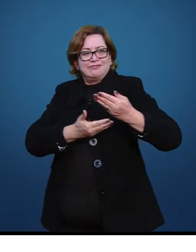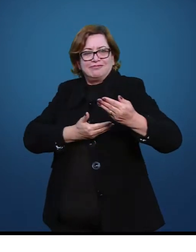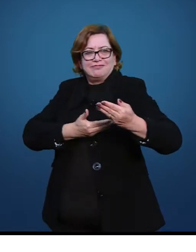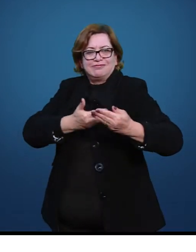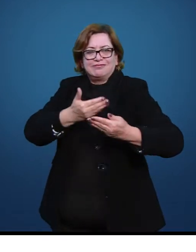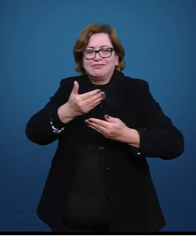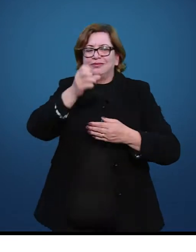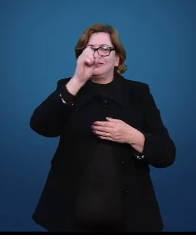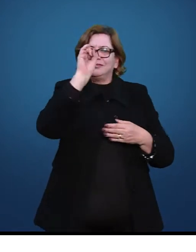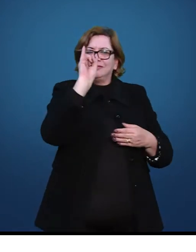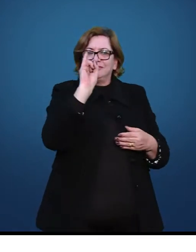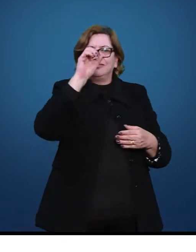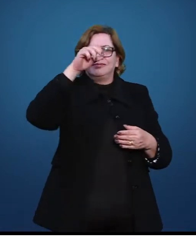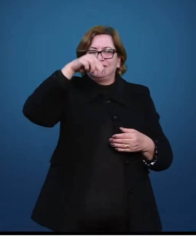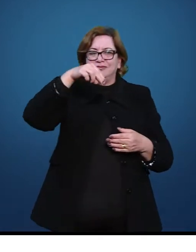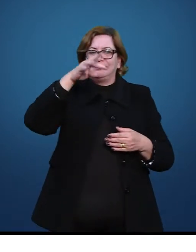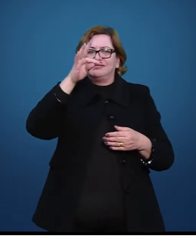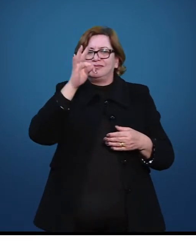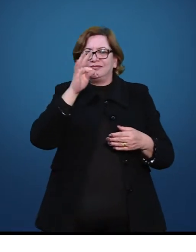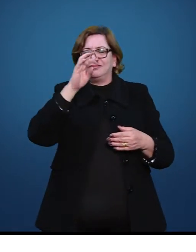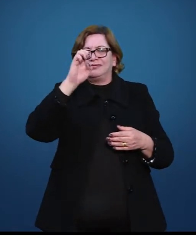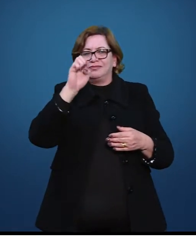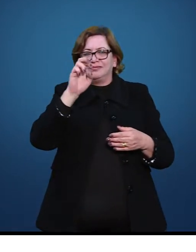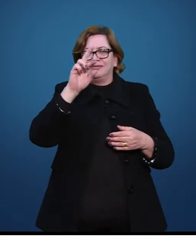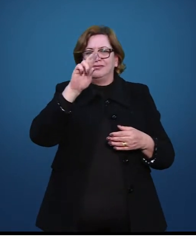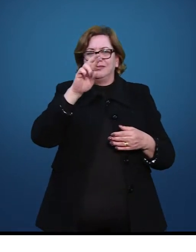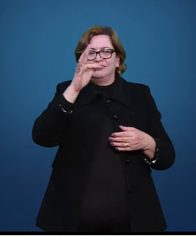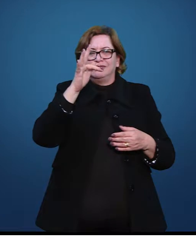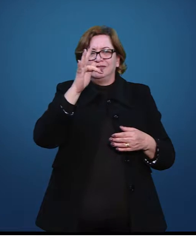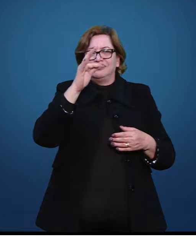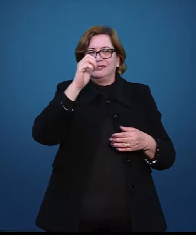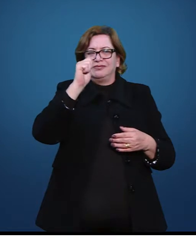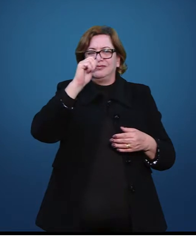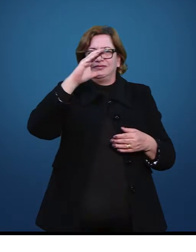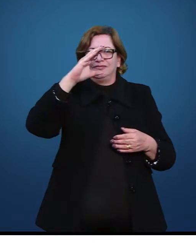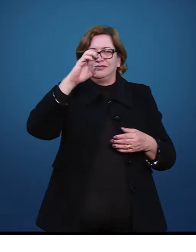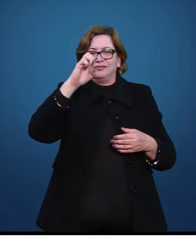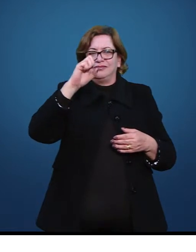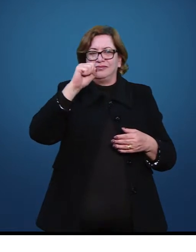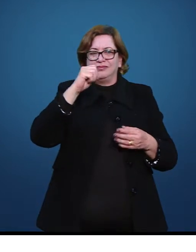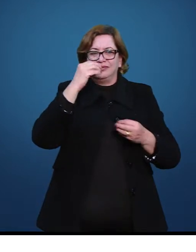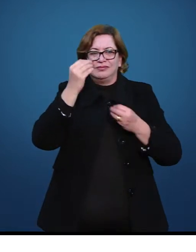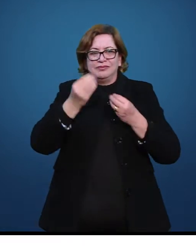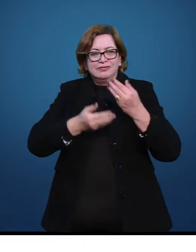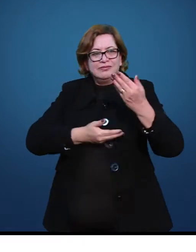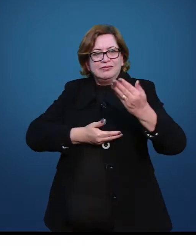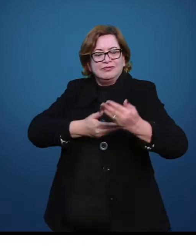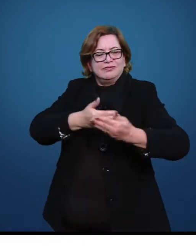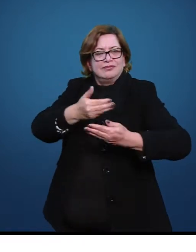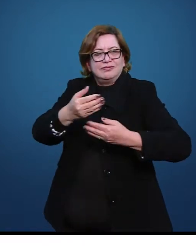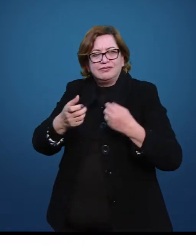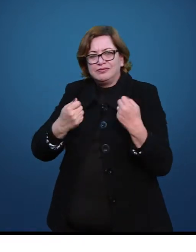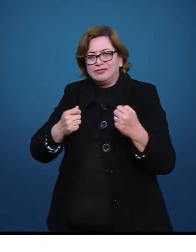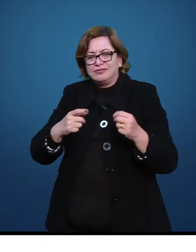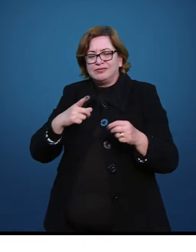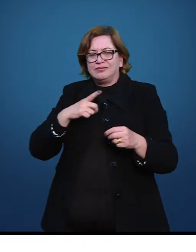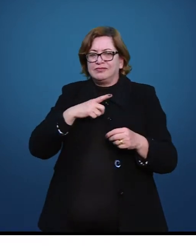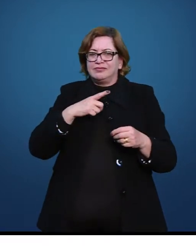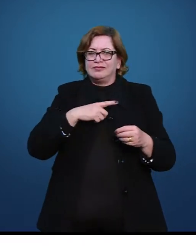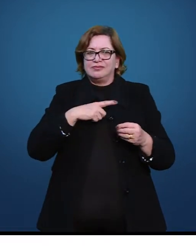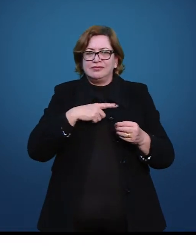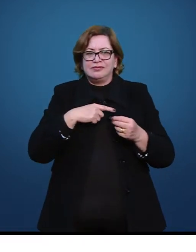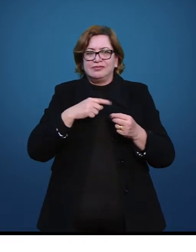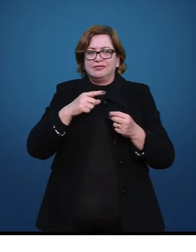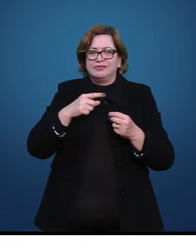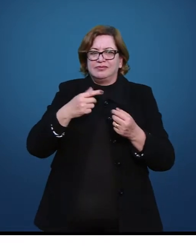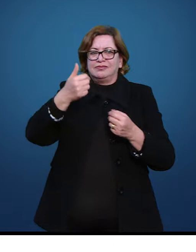chamamos de interfaces, né? E uma das questões importantes é a relação que necessariamente vai ter que se estabelecer